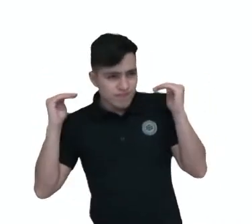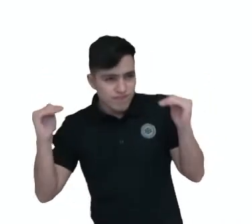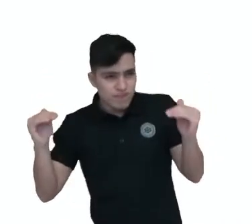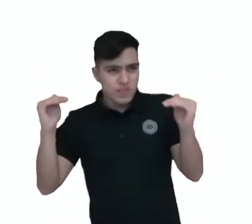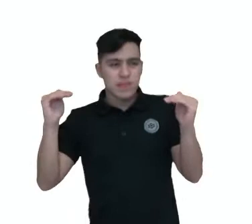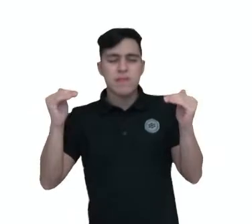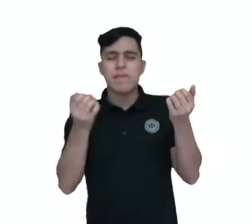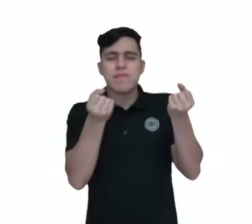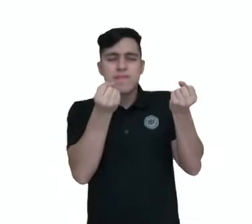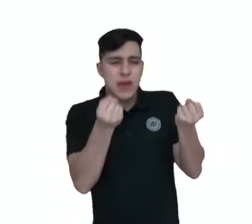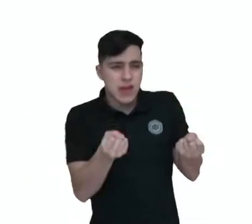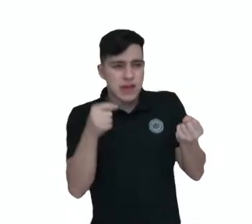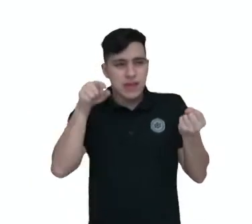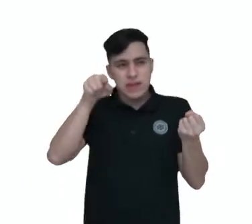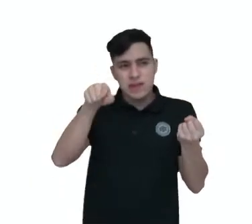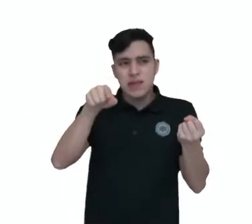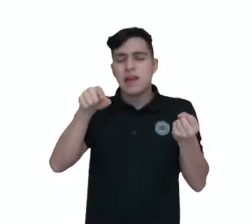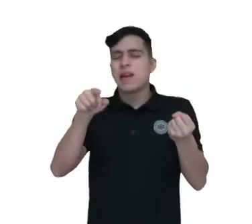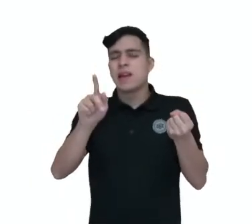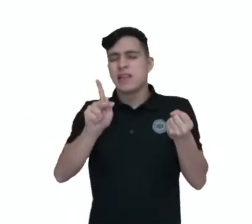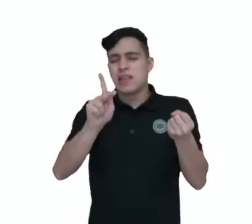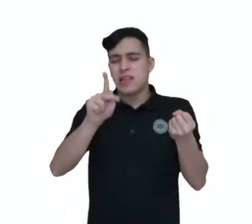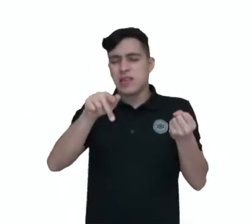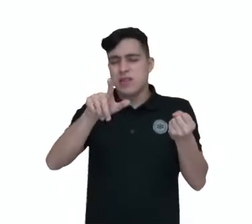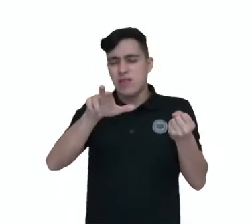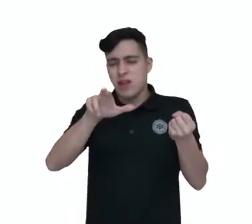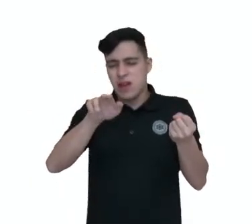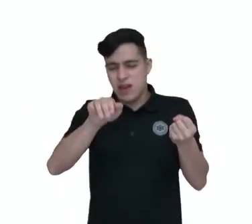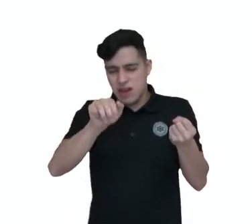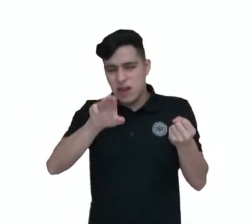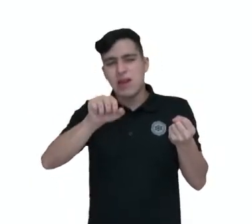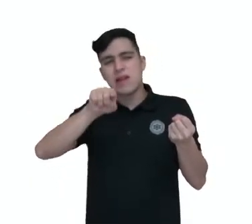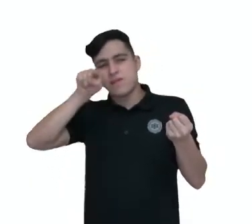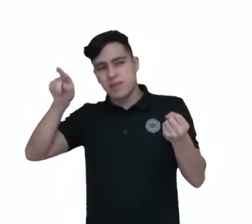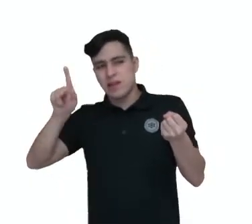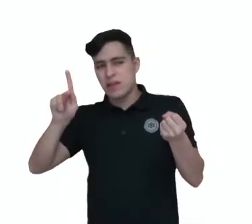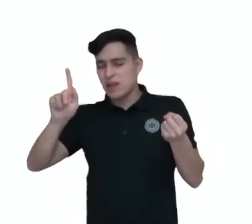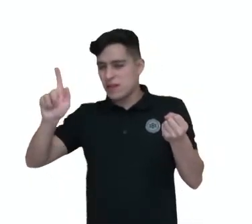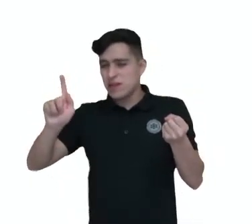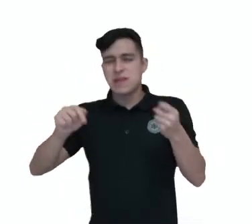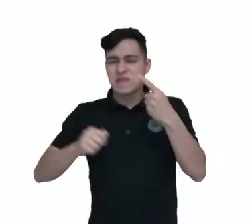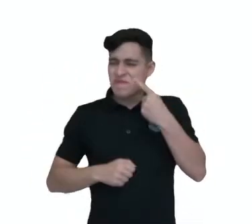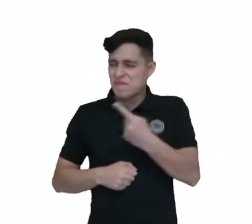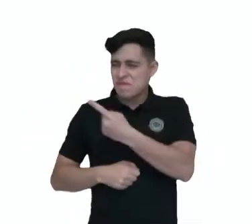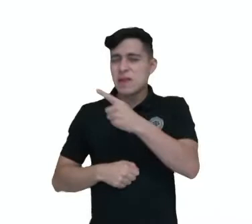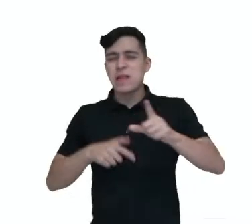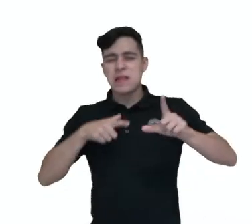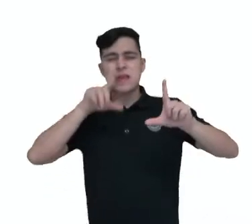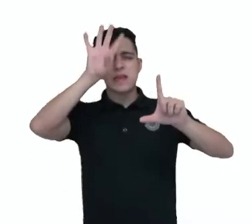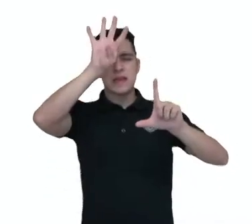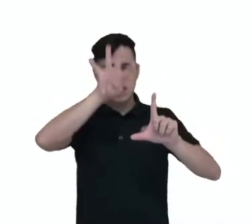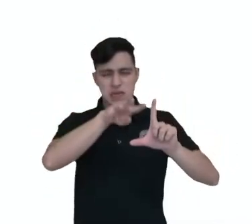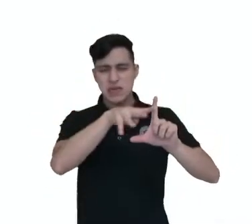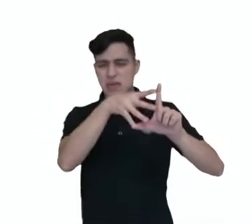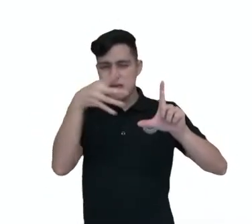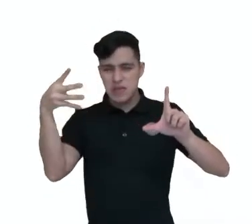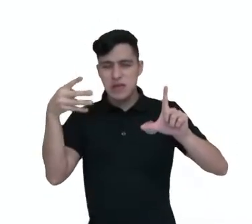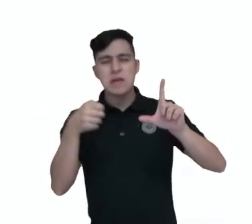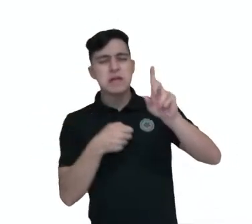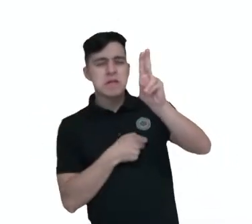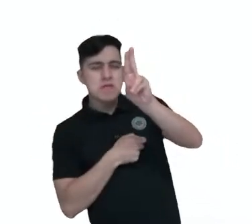medida. Símbolo, kg. Tempo, segundos, a unidade de medida, e S é o